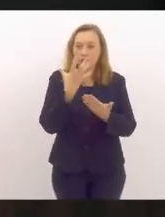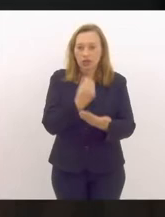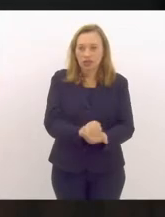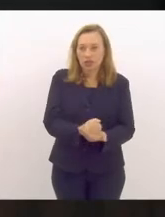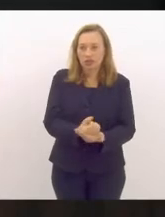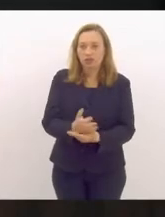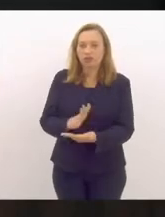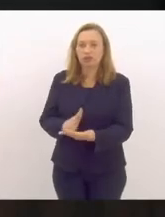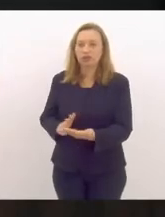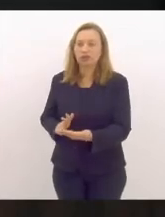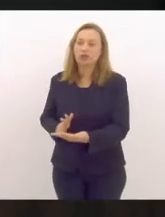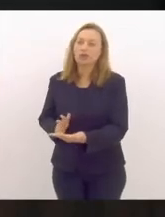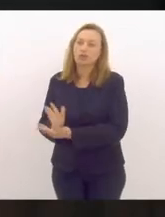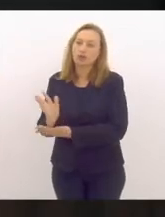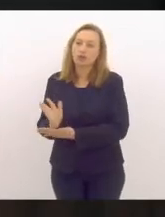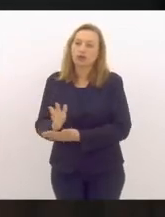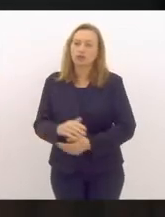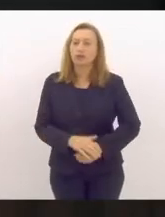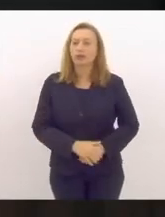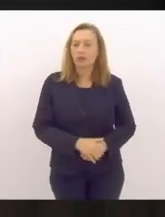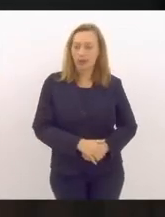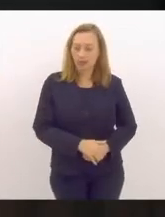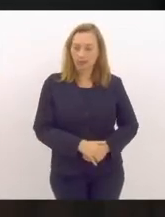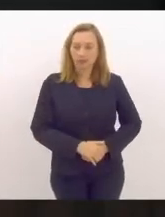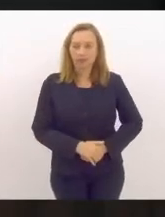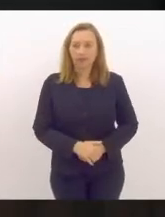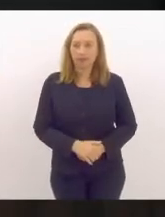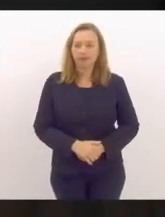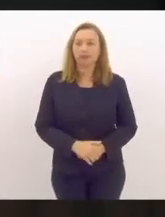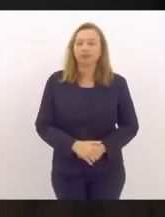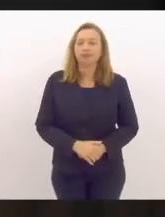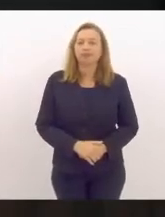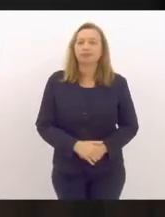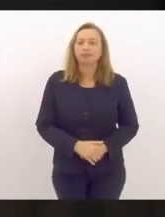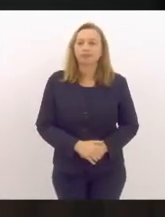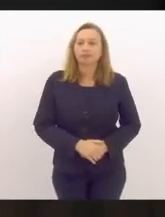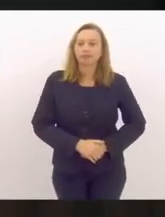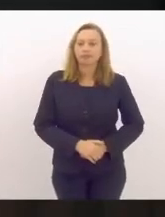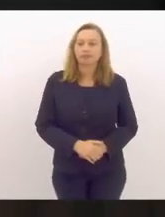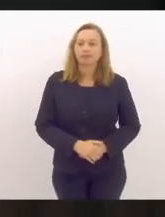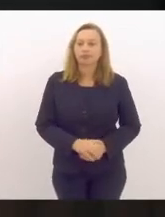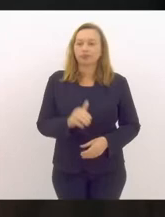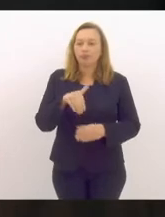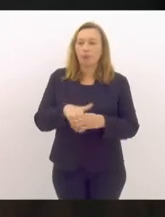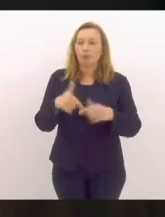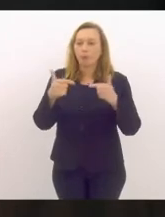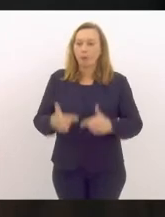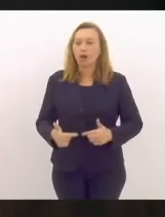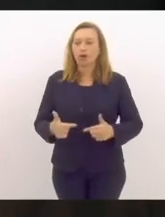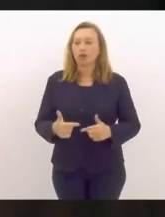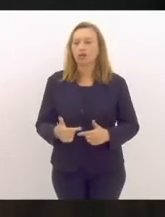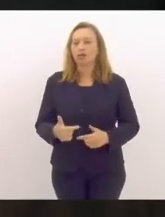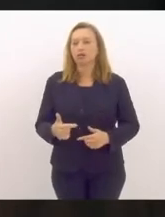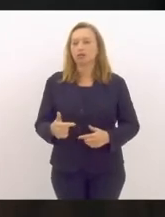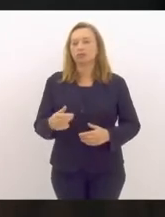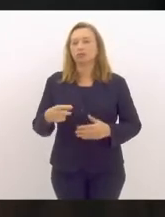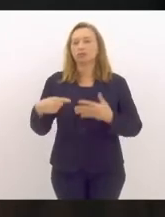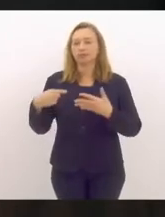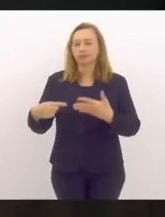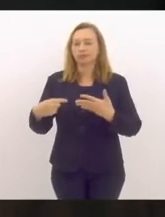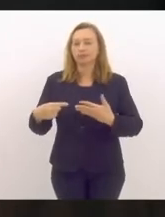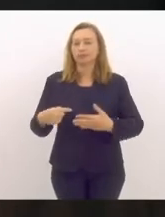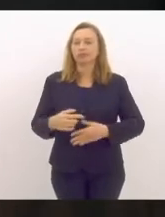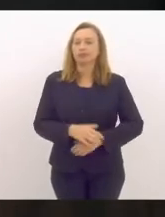que aprovam, permaneçam como estão, aprovado, vai a promulgação. Abstenção da bancada do PSOL, presidente. Abstenção,